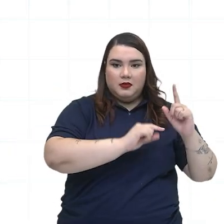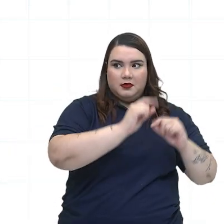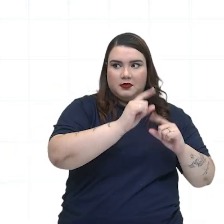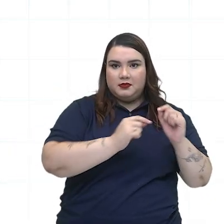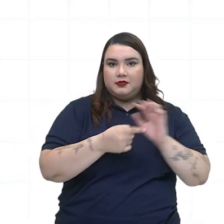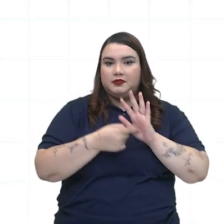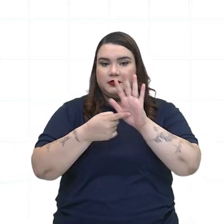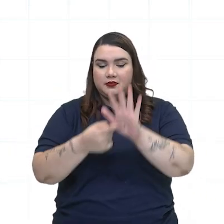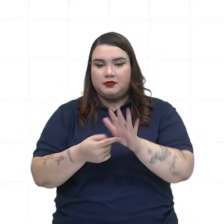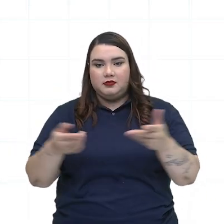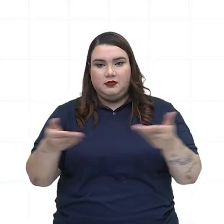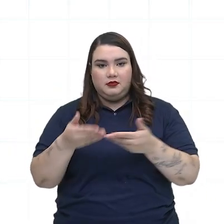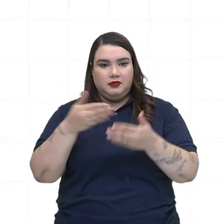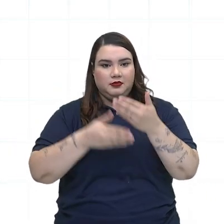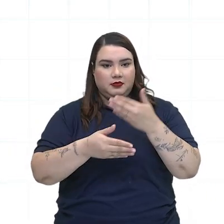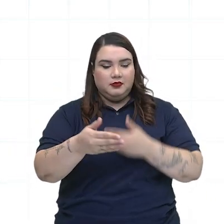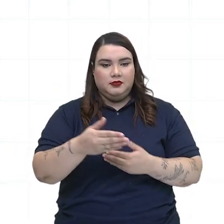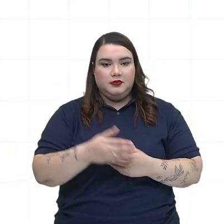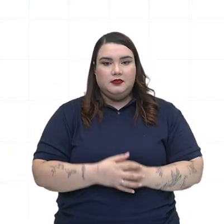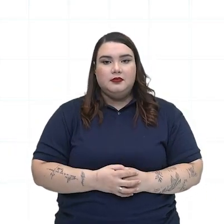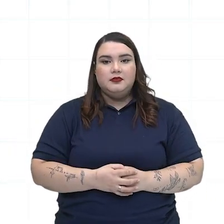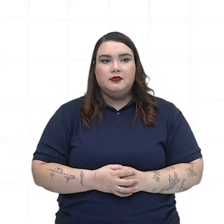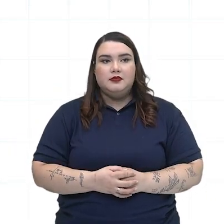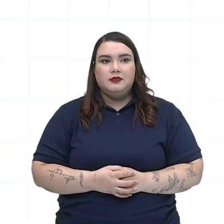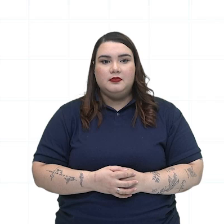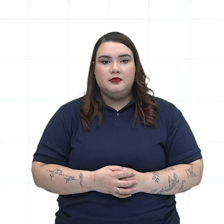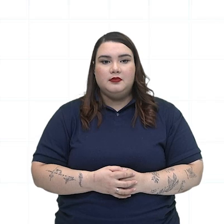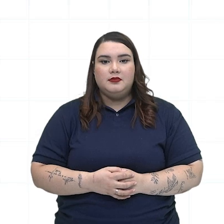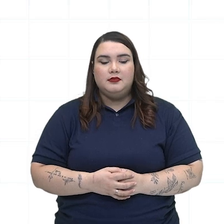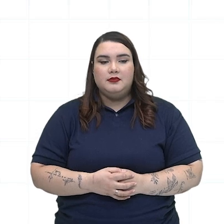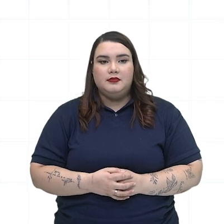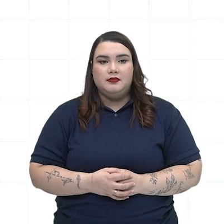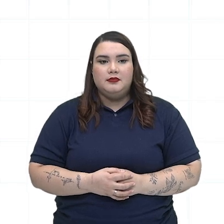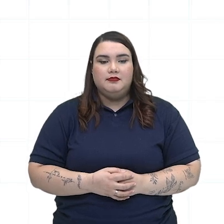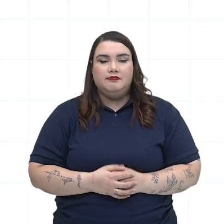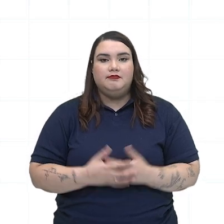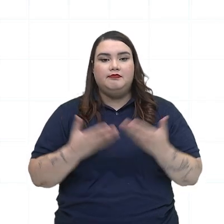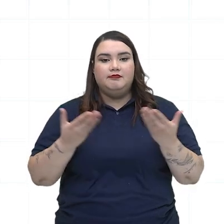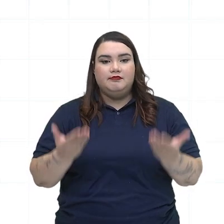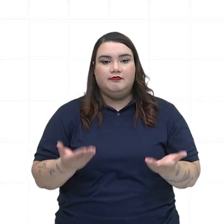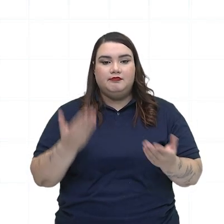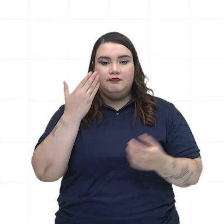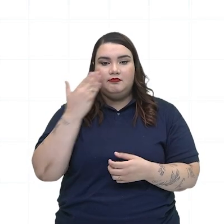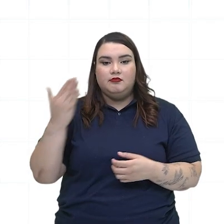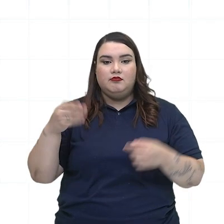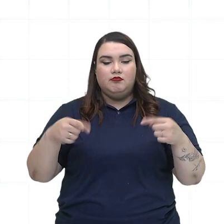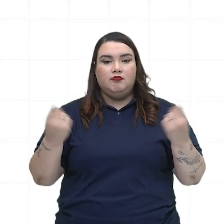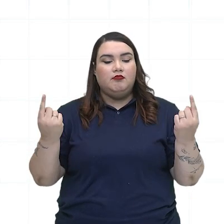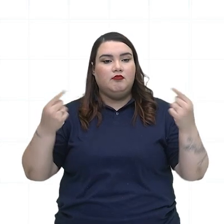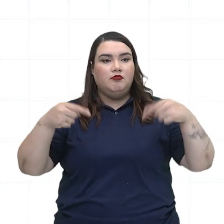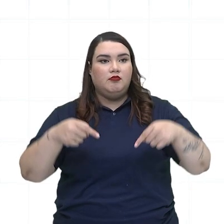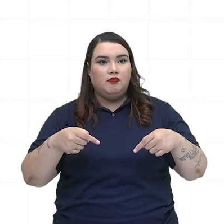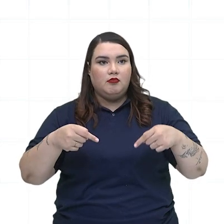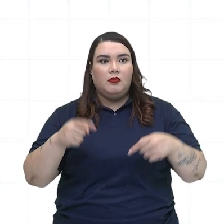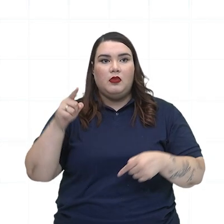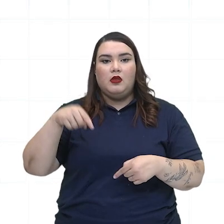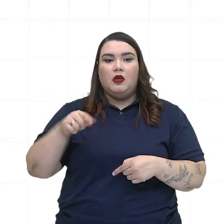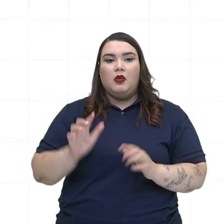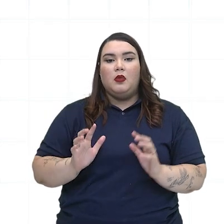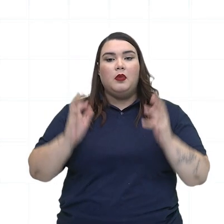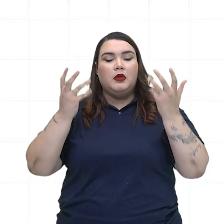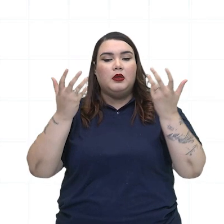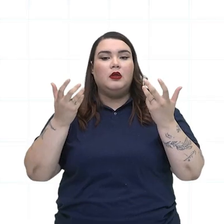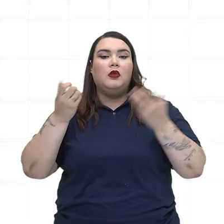prosseguindo? Muito bem, olha só, essa competição ela é realizada desde os anos